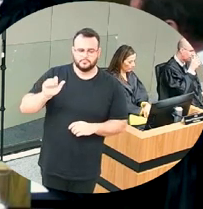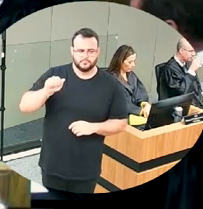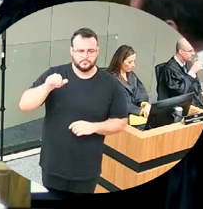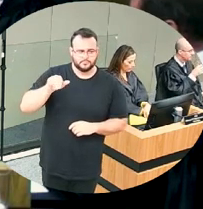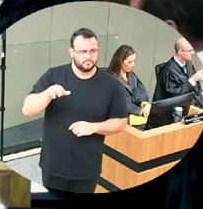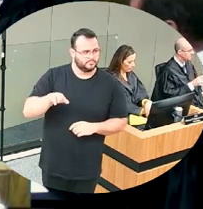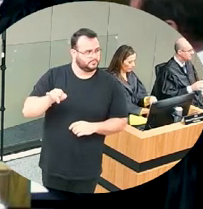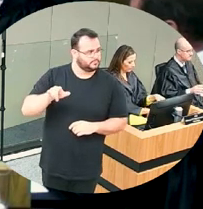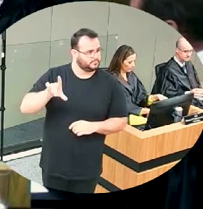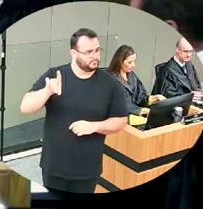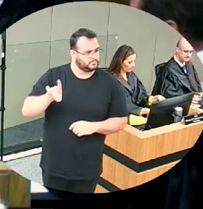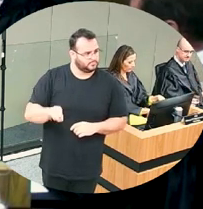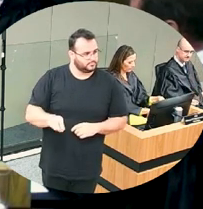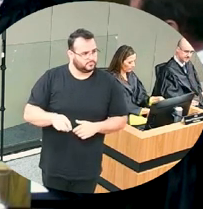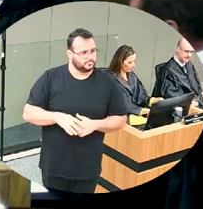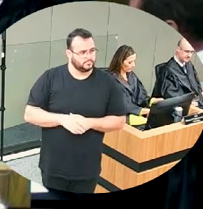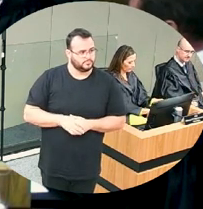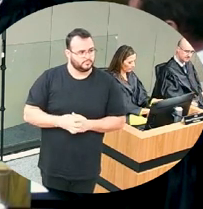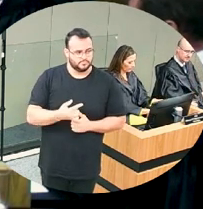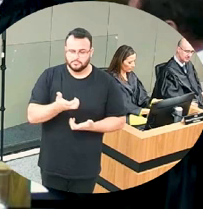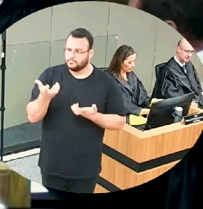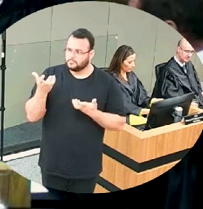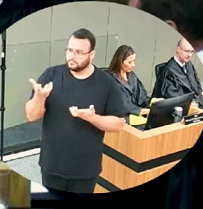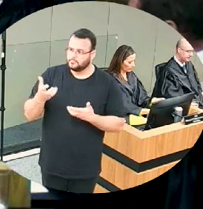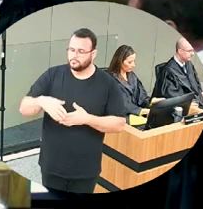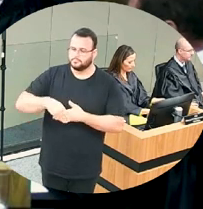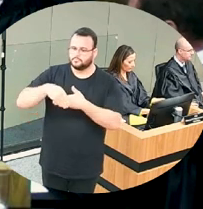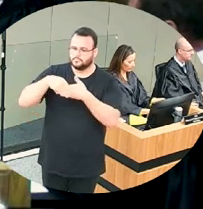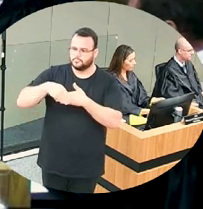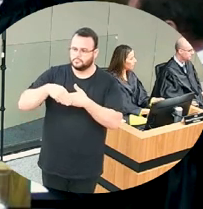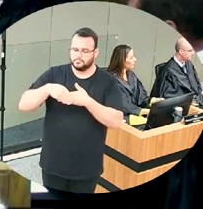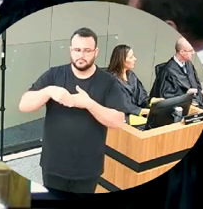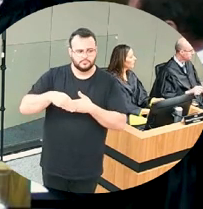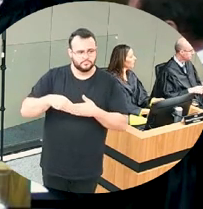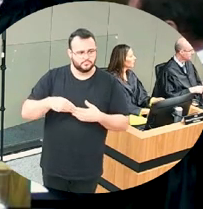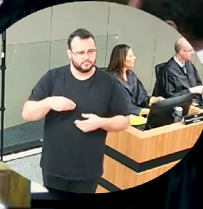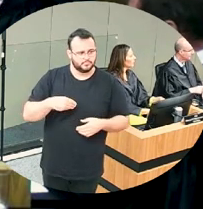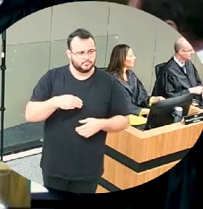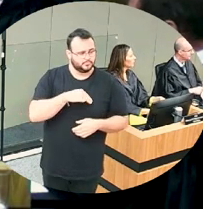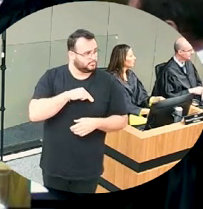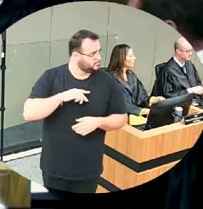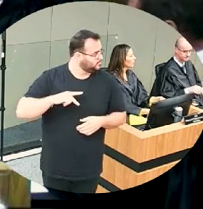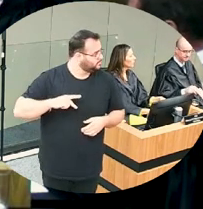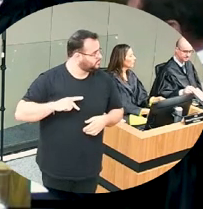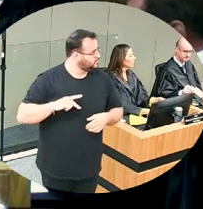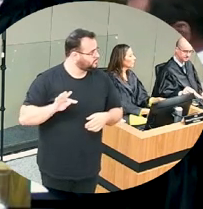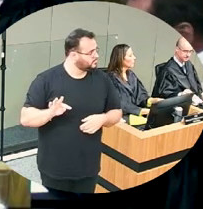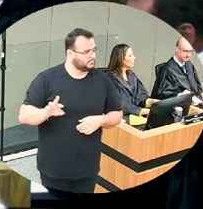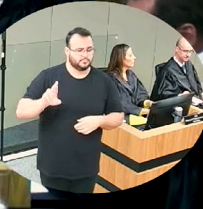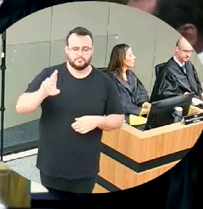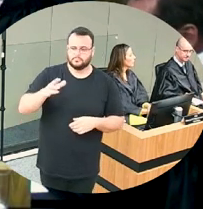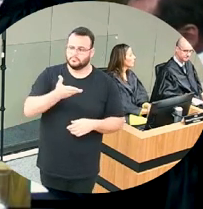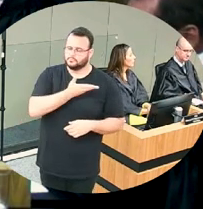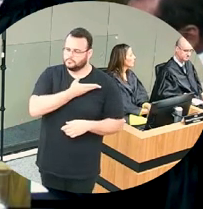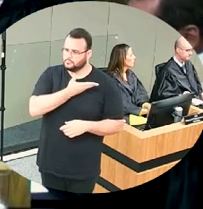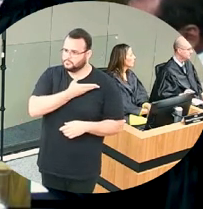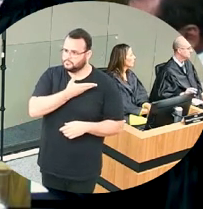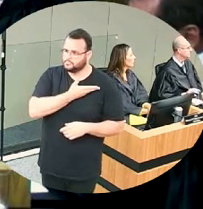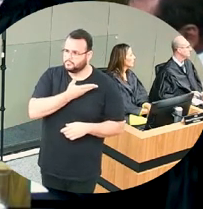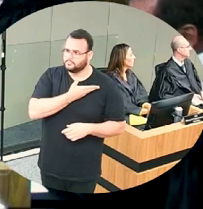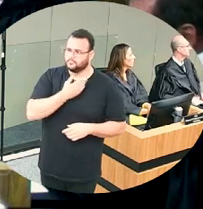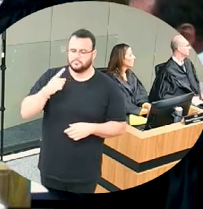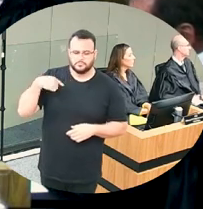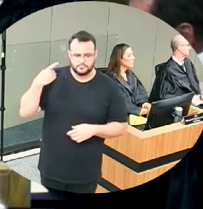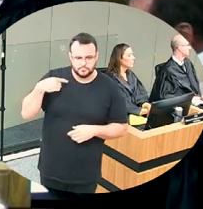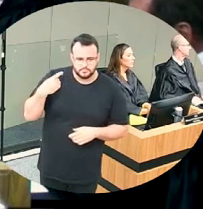Carlos de Lima quero comentar o nosso ministro do Tribunal Superior do Trabalho um grande amigo da